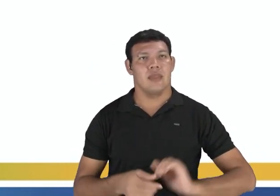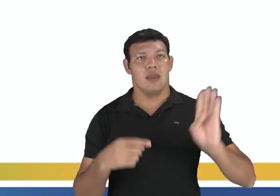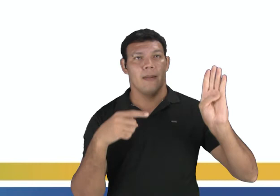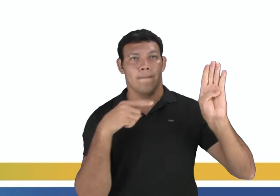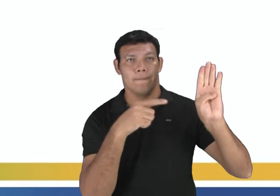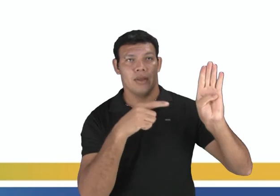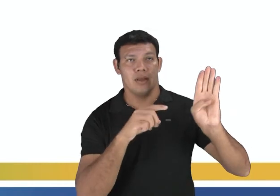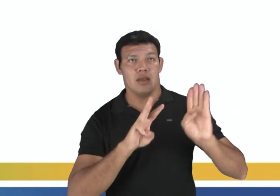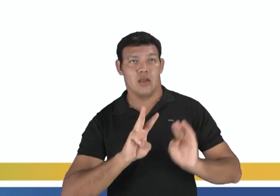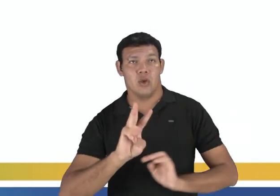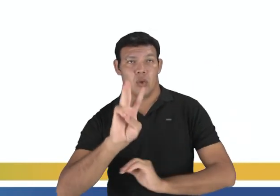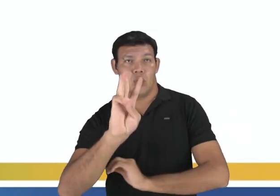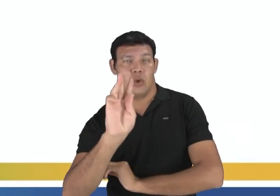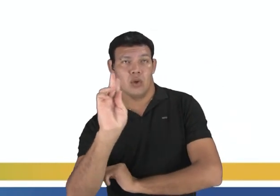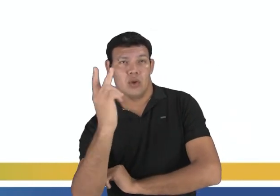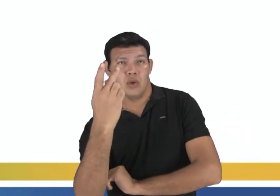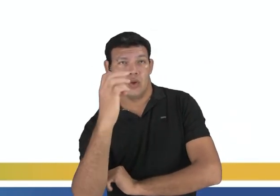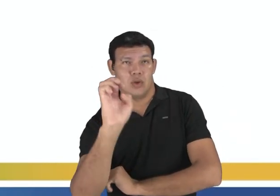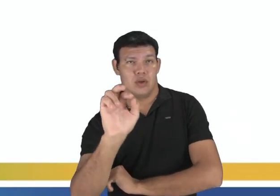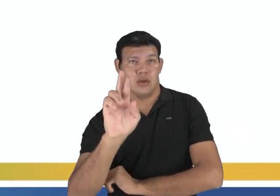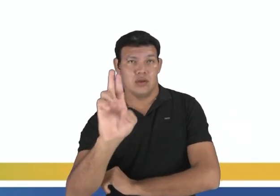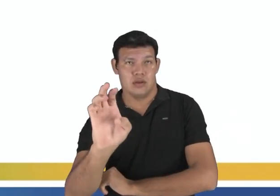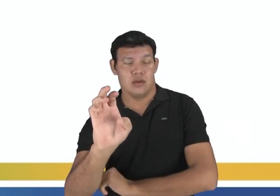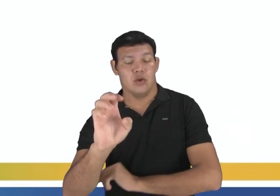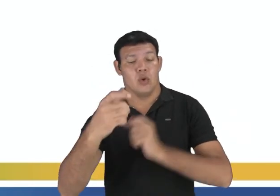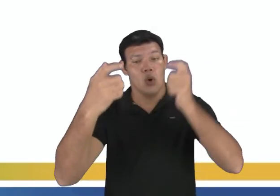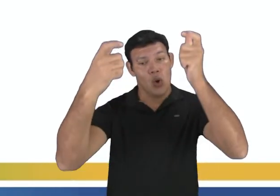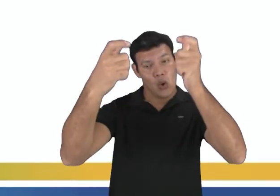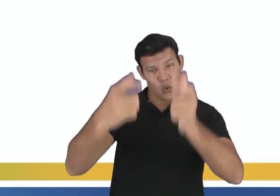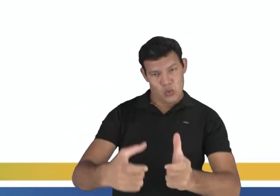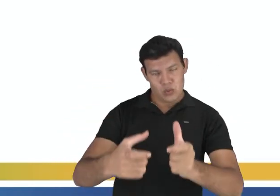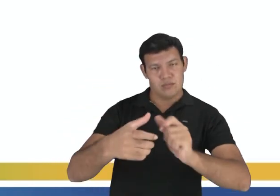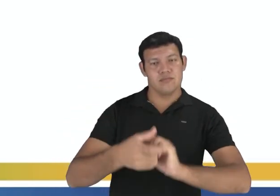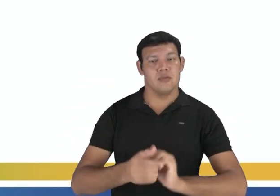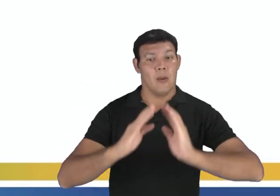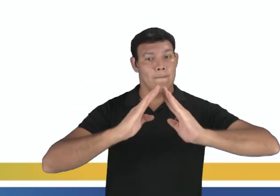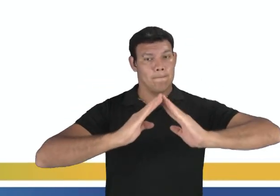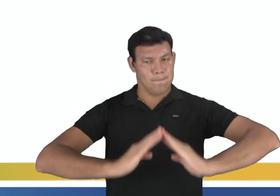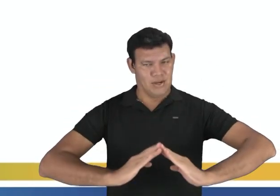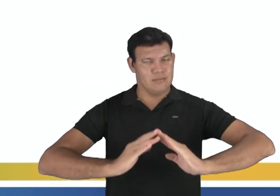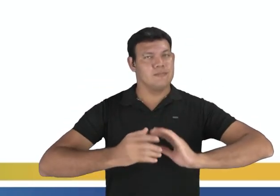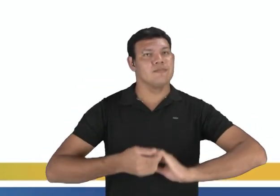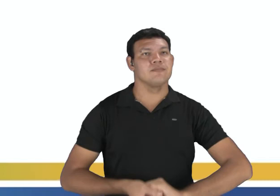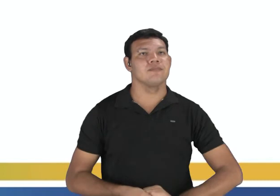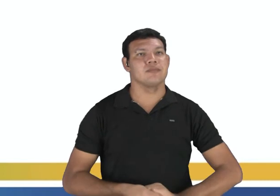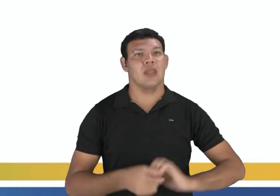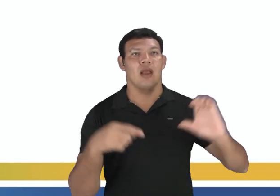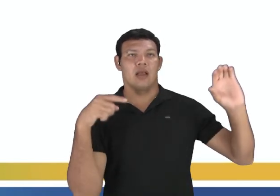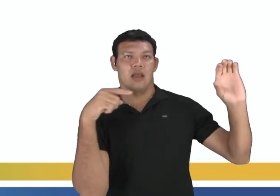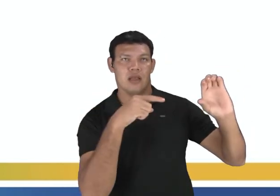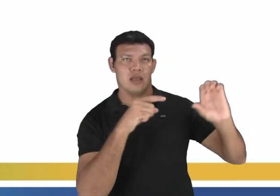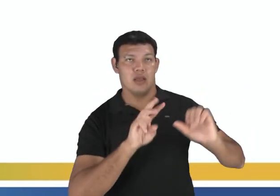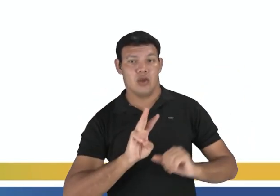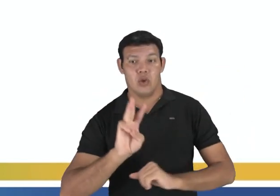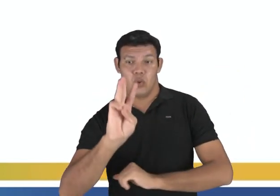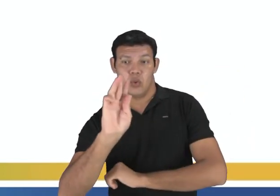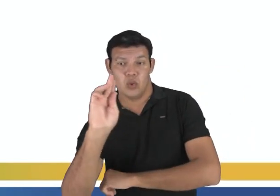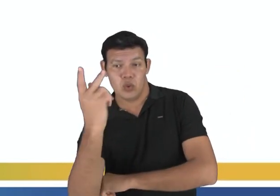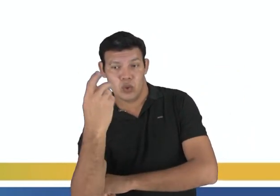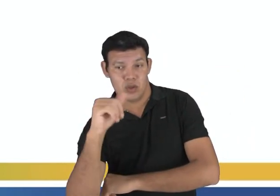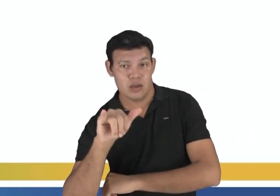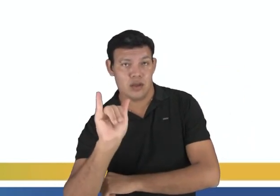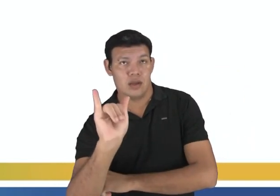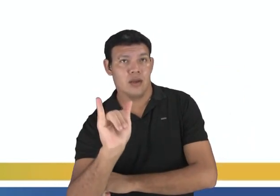Where? Where do they live? Onde? Onde eles moram? Letter C. Why?